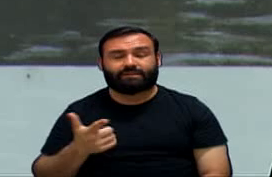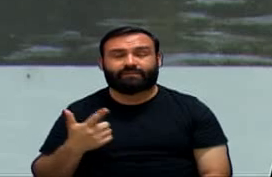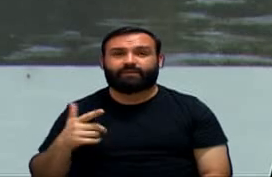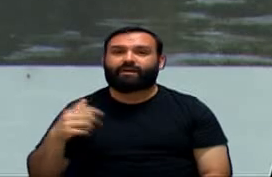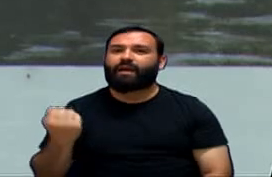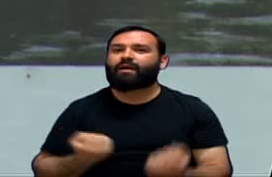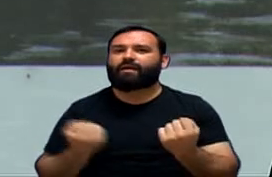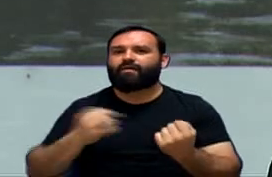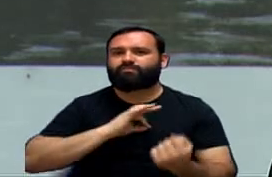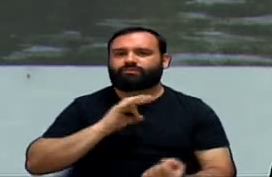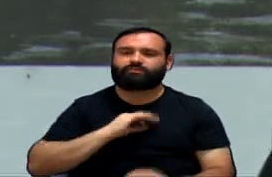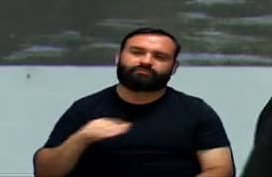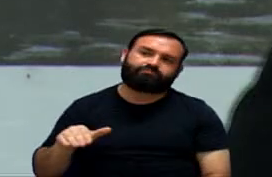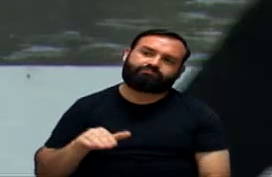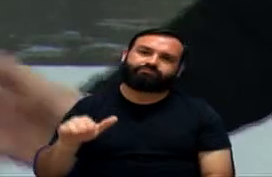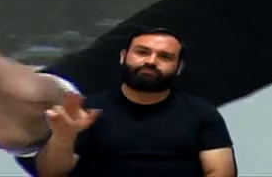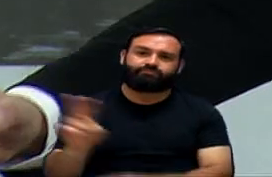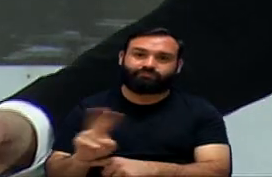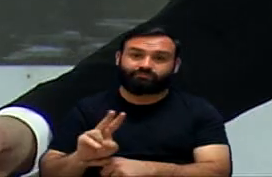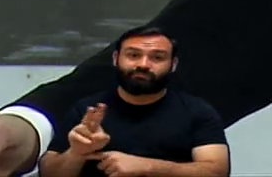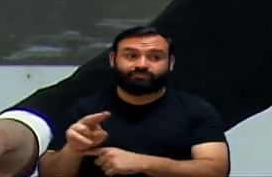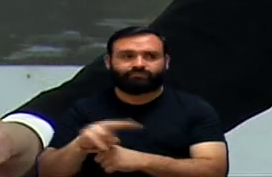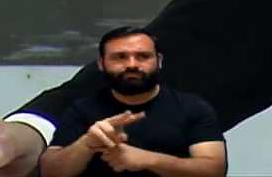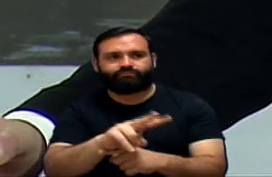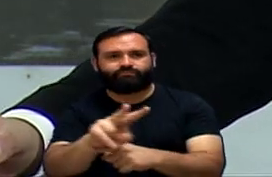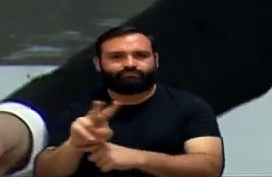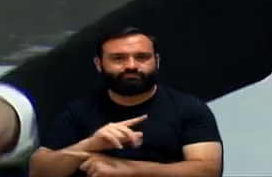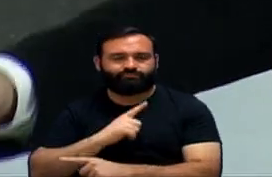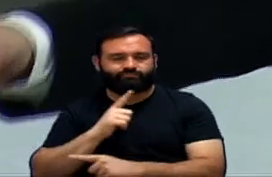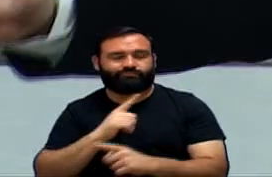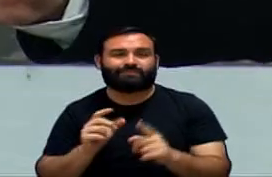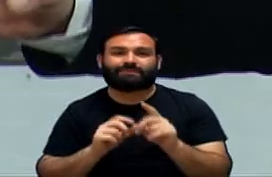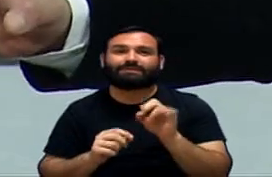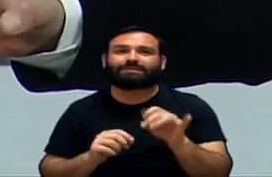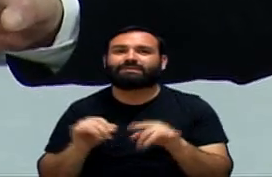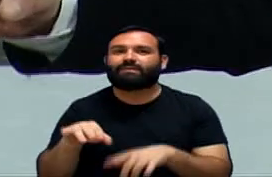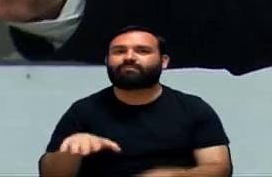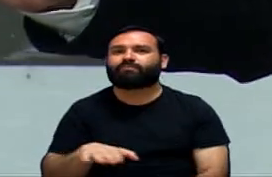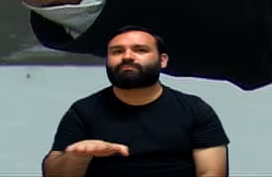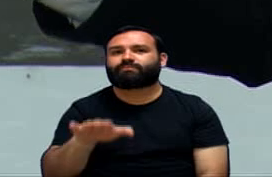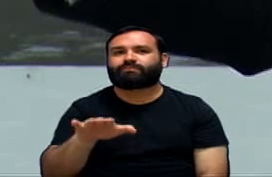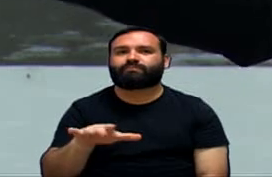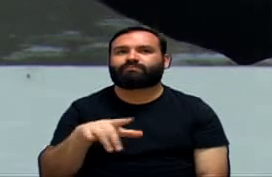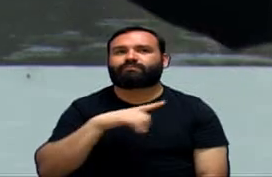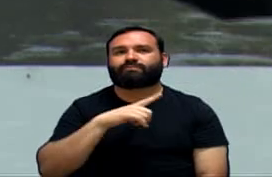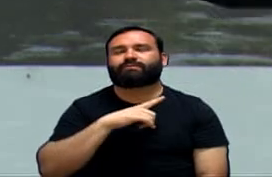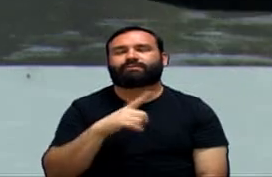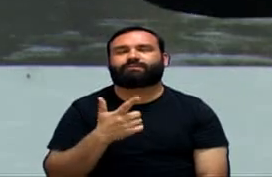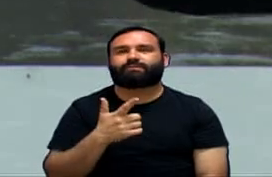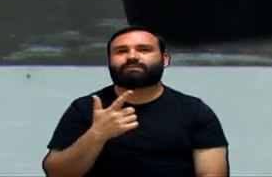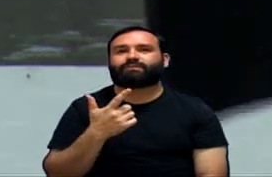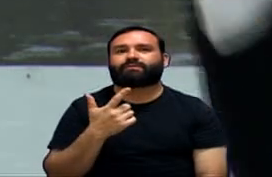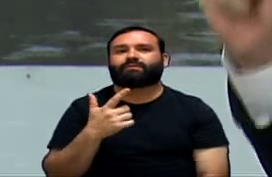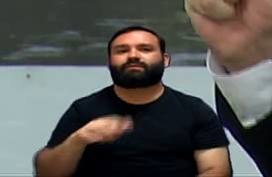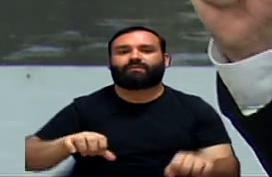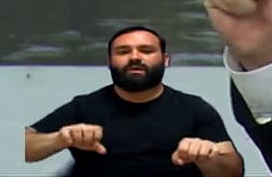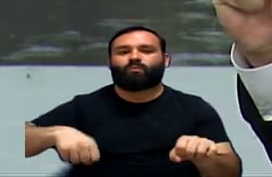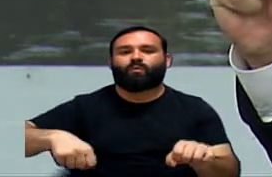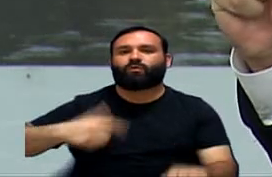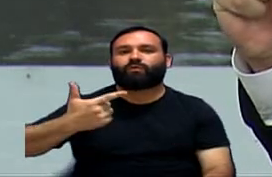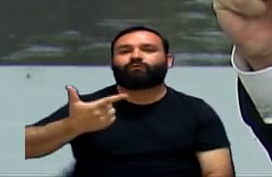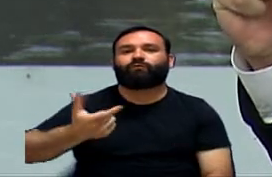Blit a Blit ela faz inspeção se numa blitz você pegou 20